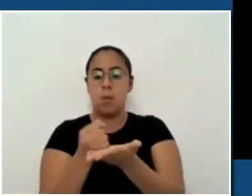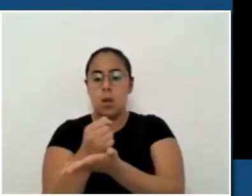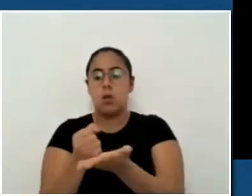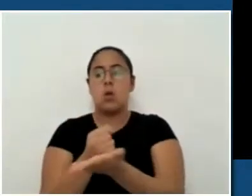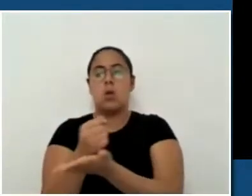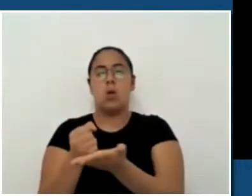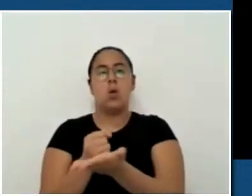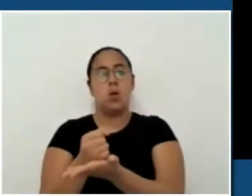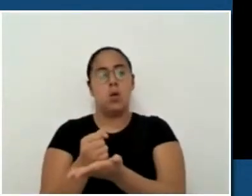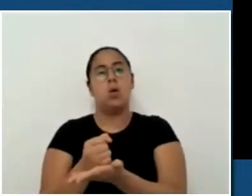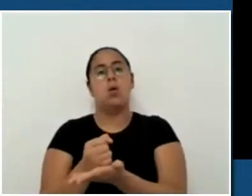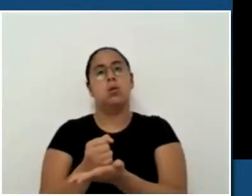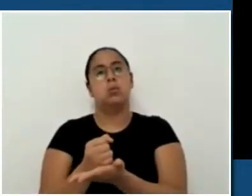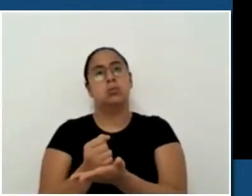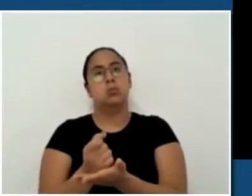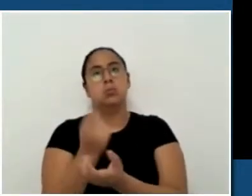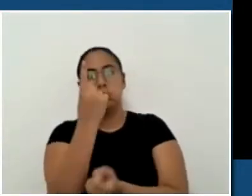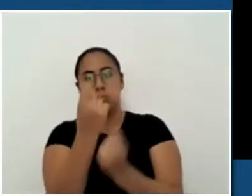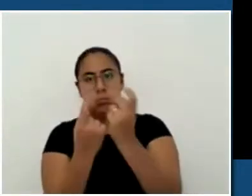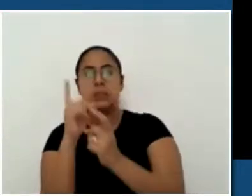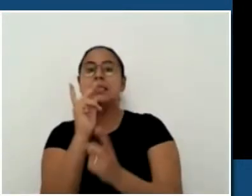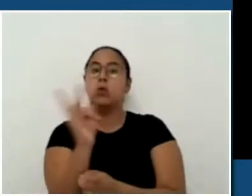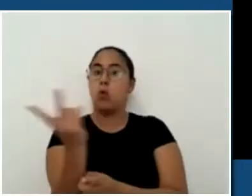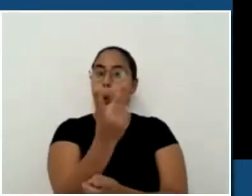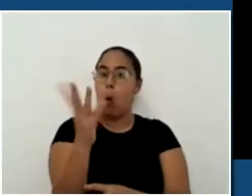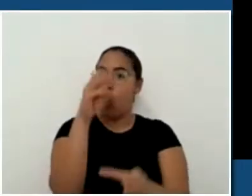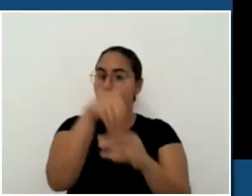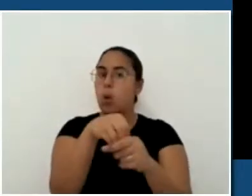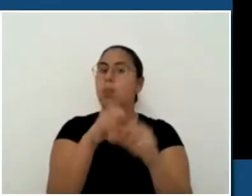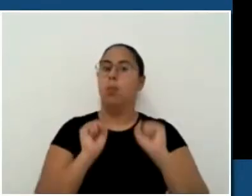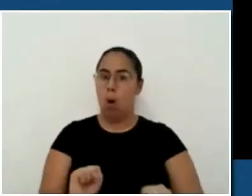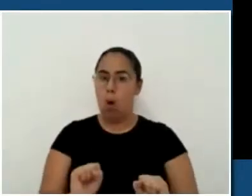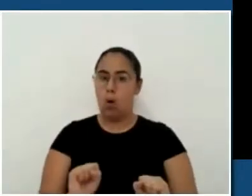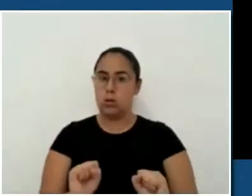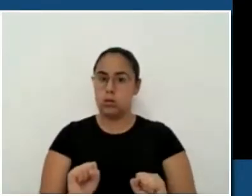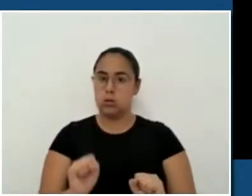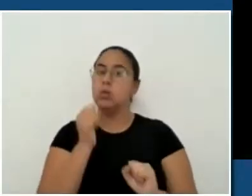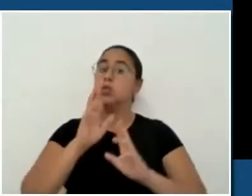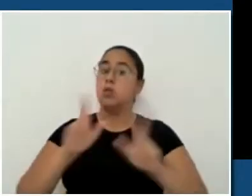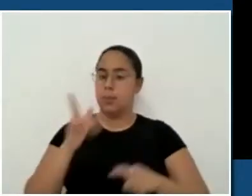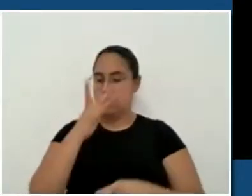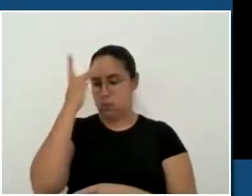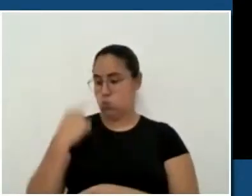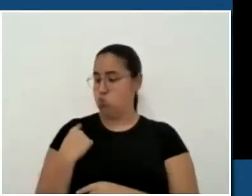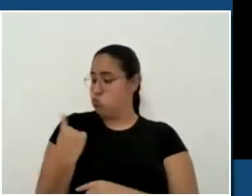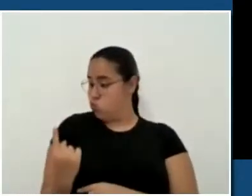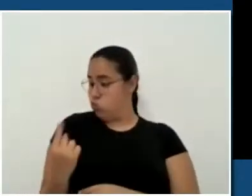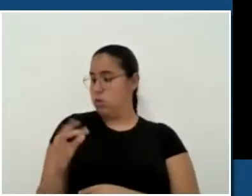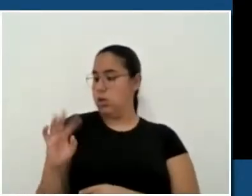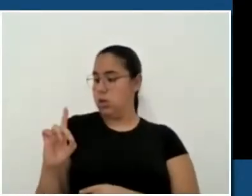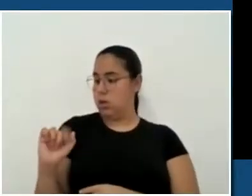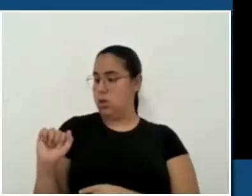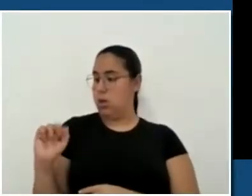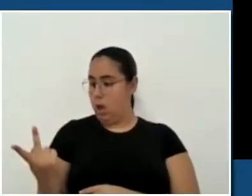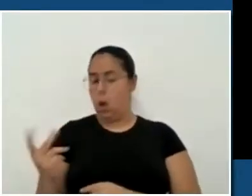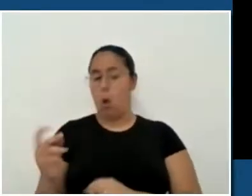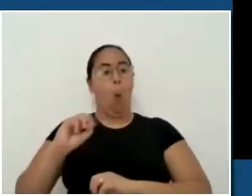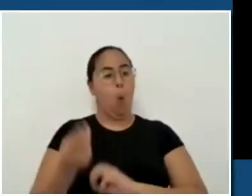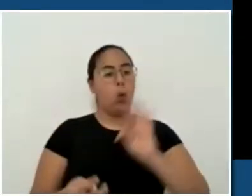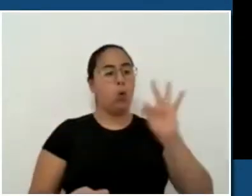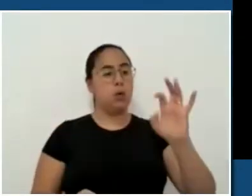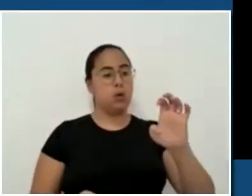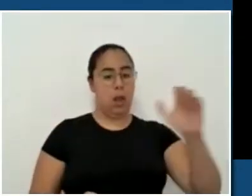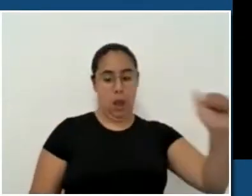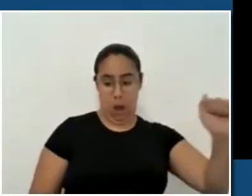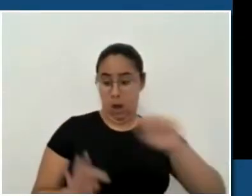não devem ser tratados de forma idêntica àqueles que só têm o TDAH. O estimulante tem sido utilizado com o objetivo de melhorar a